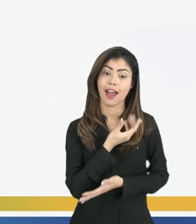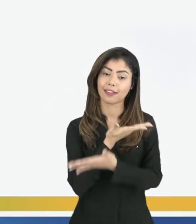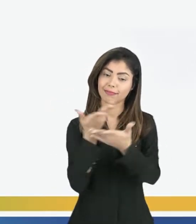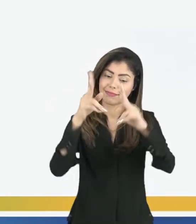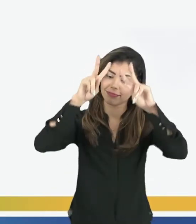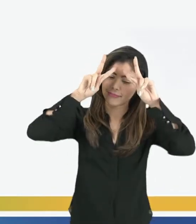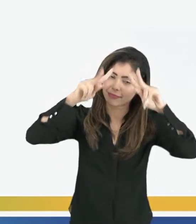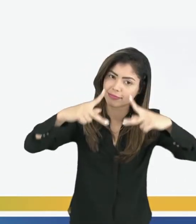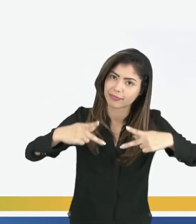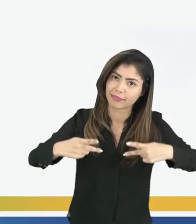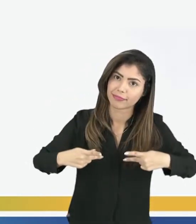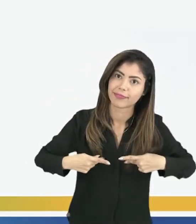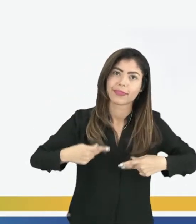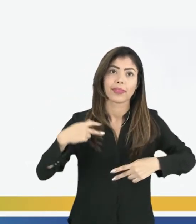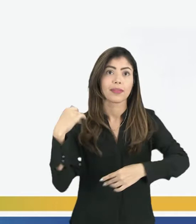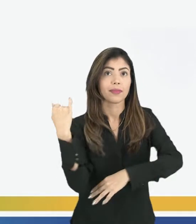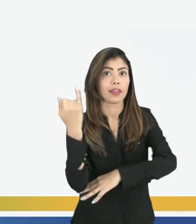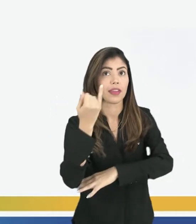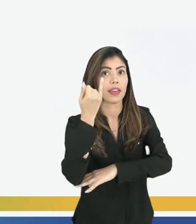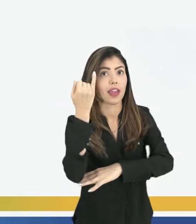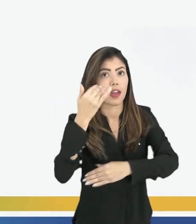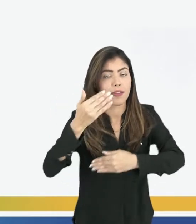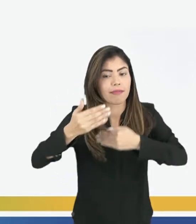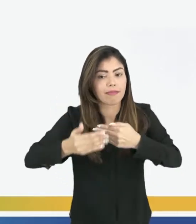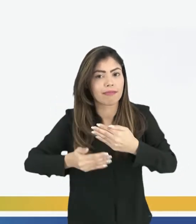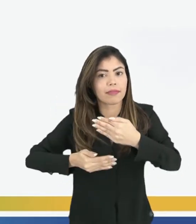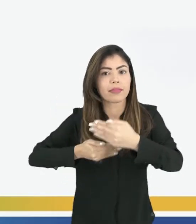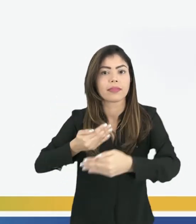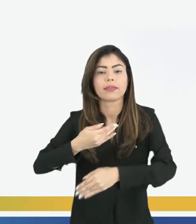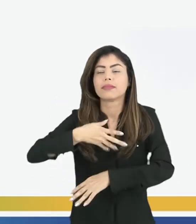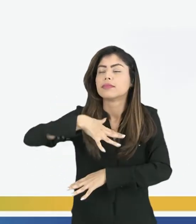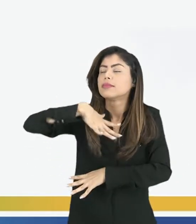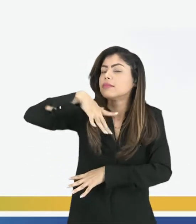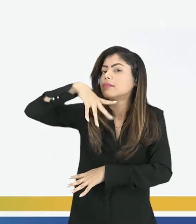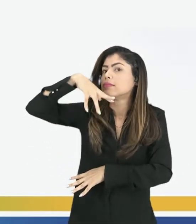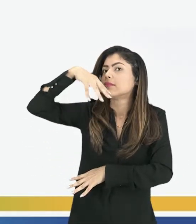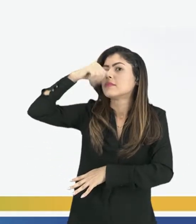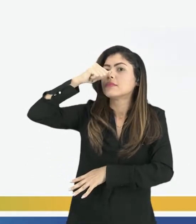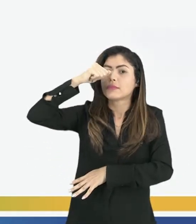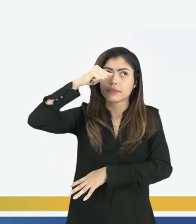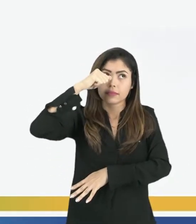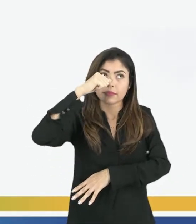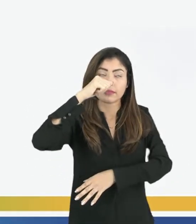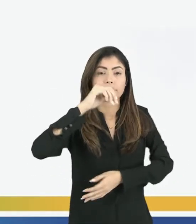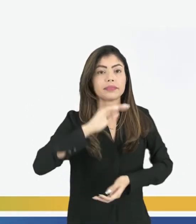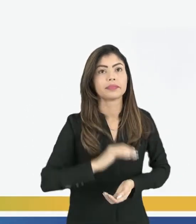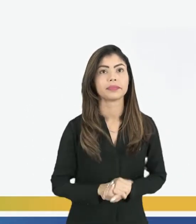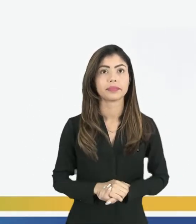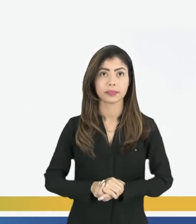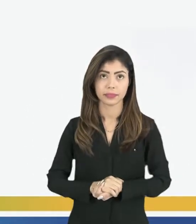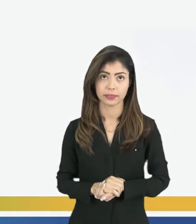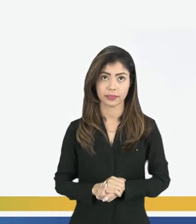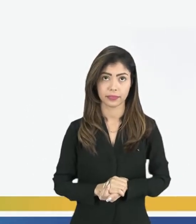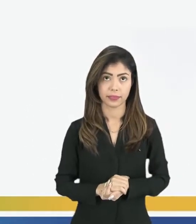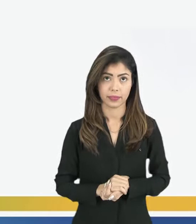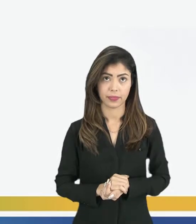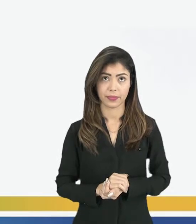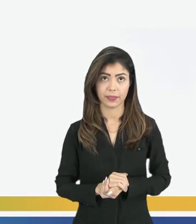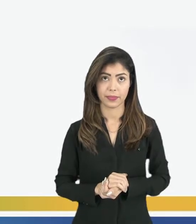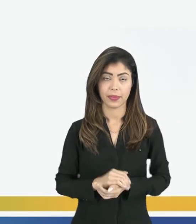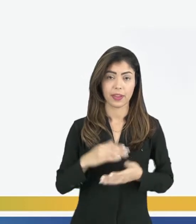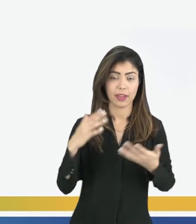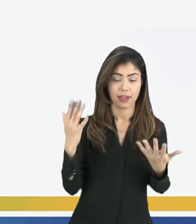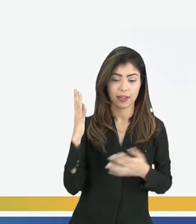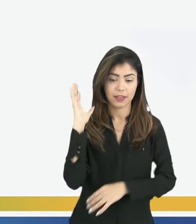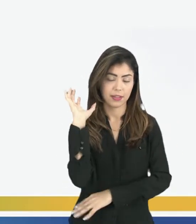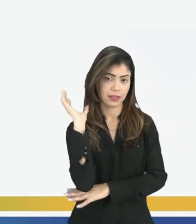seres humanos, principalmente no processo de respiração. É isso mesmo. Graças às